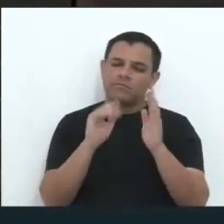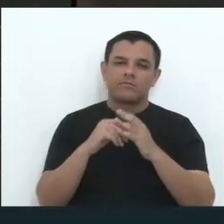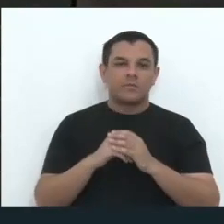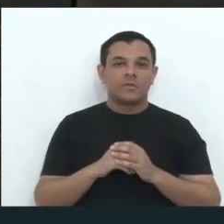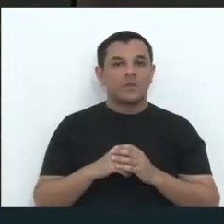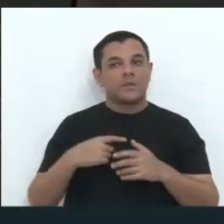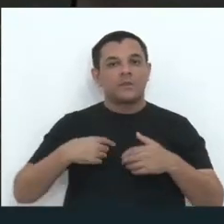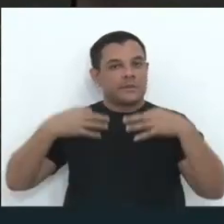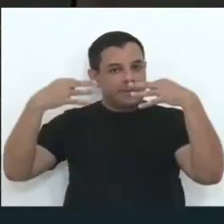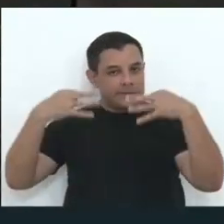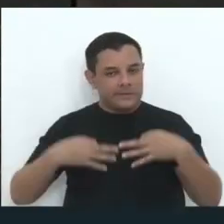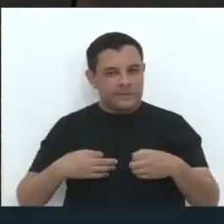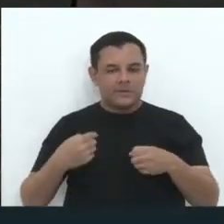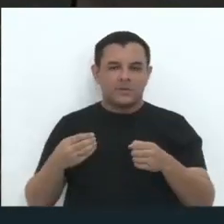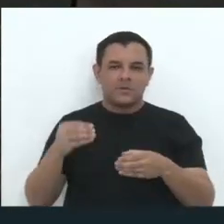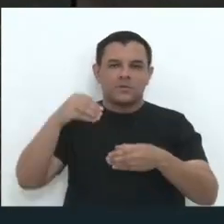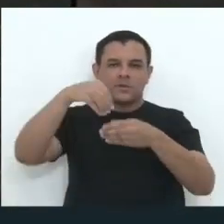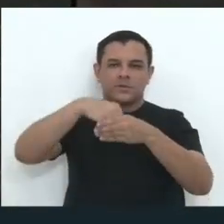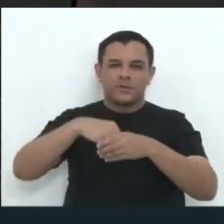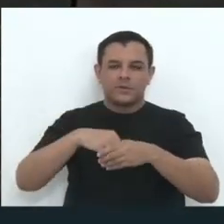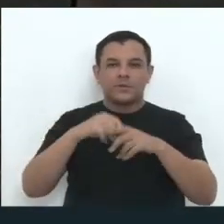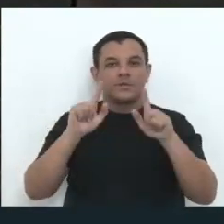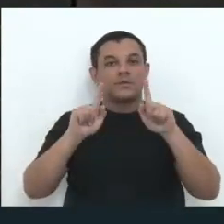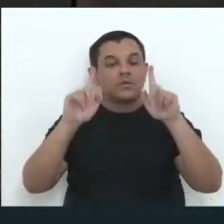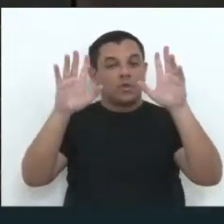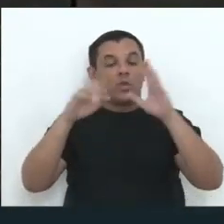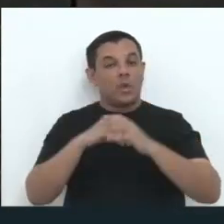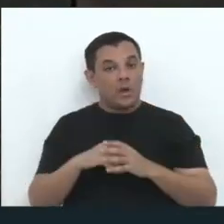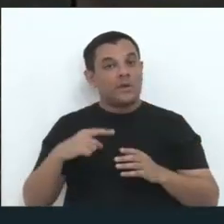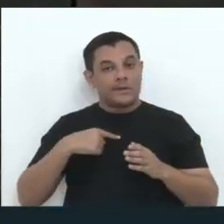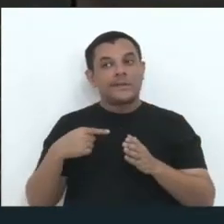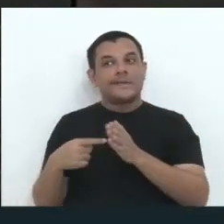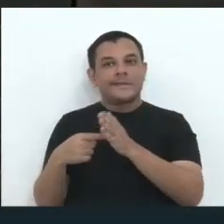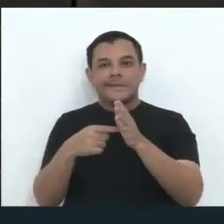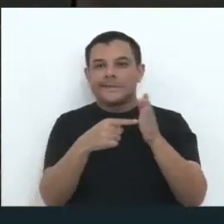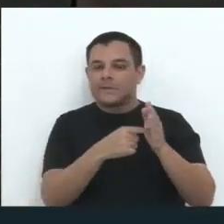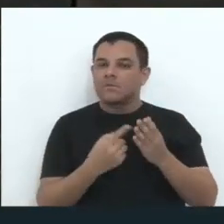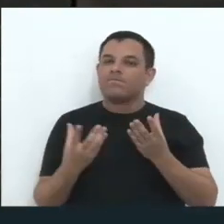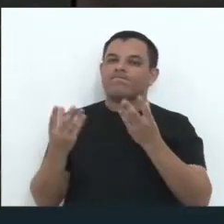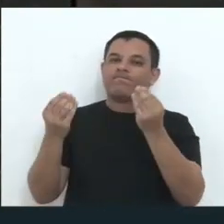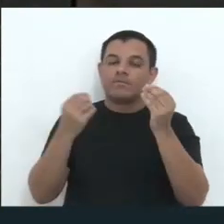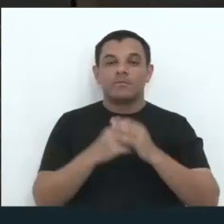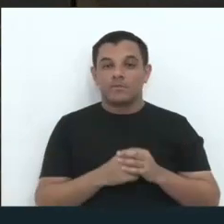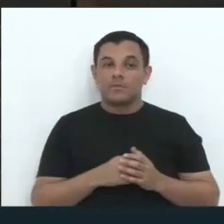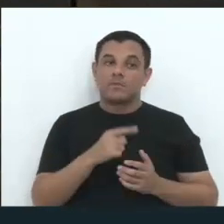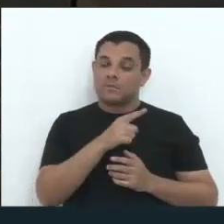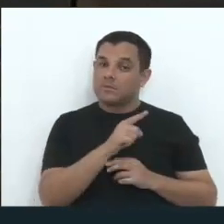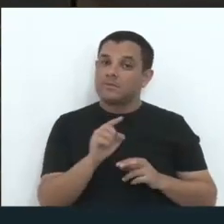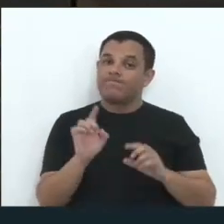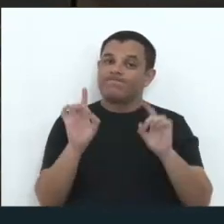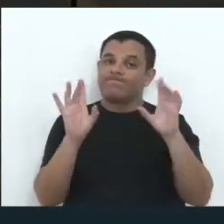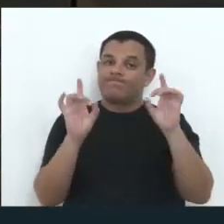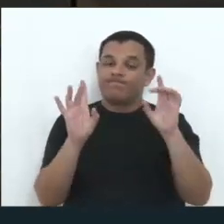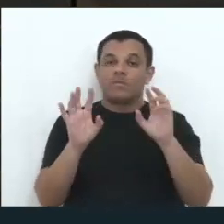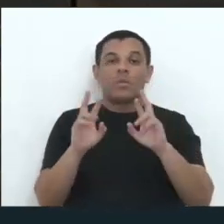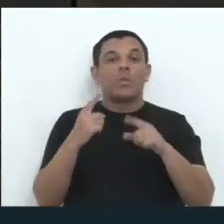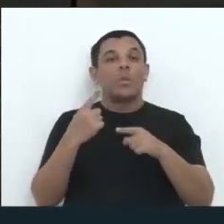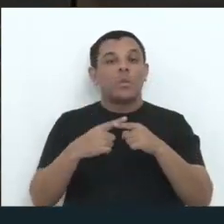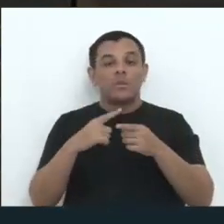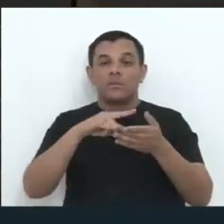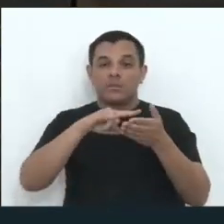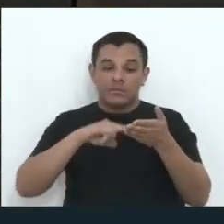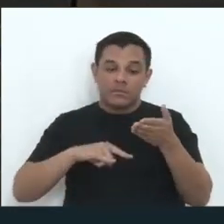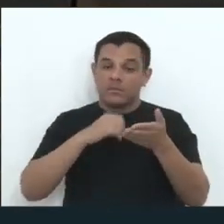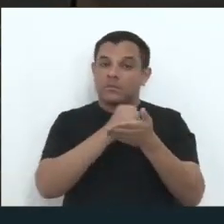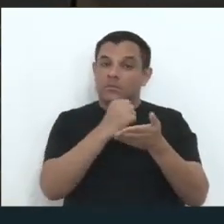na cidade, e vem trazendo muitas denúncias. Essa aqui chama muita atenção porque, né, envolvem contratos aqui